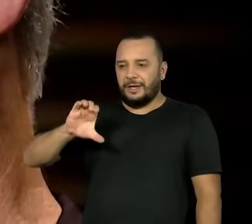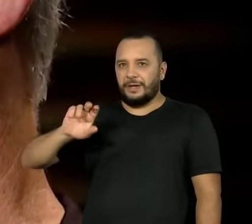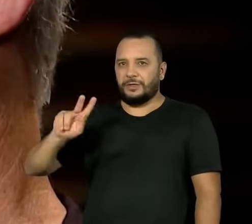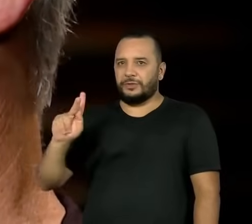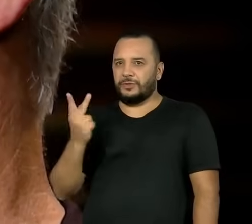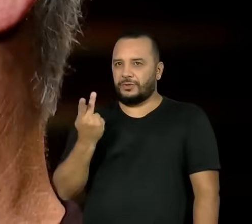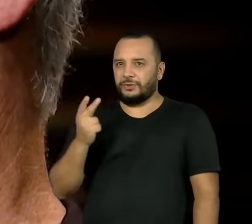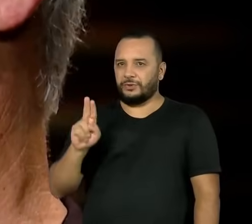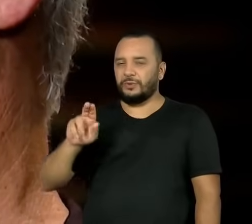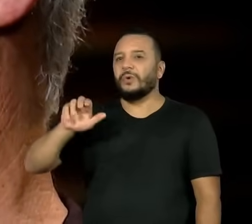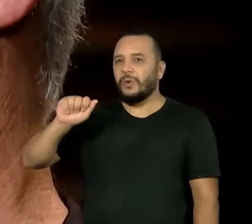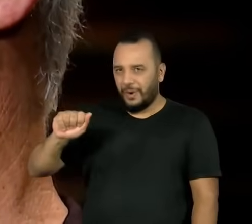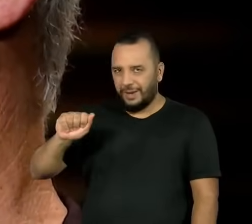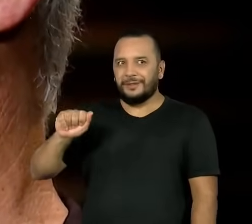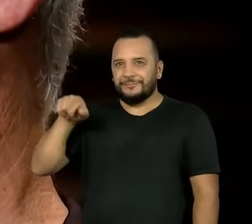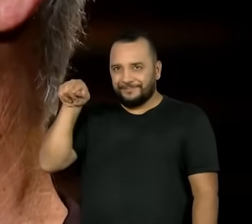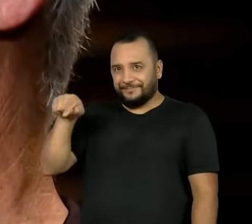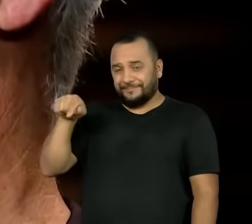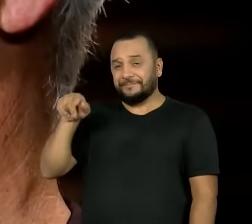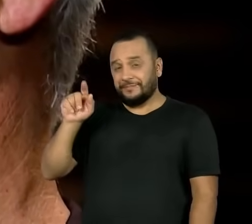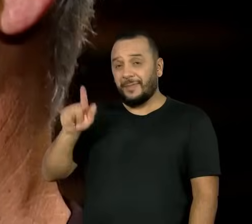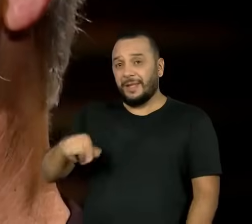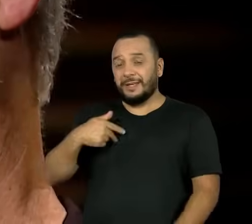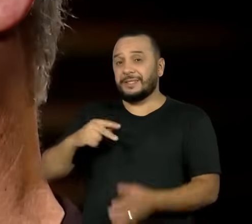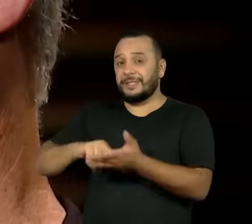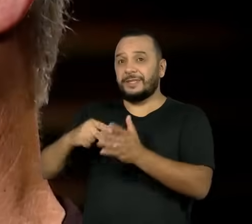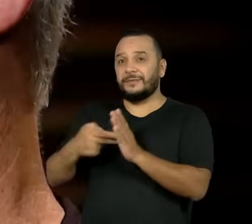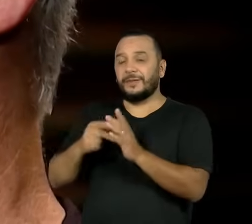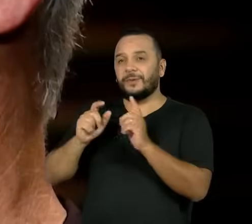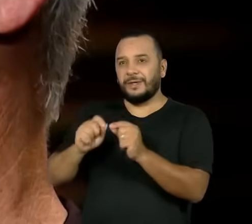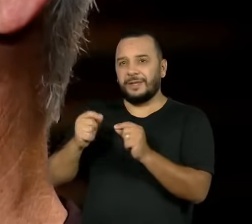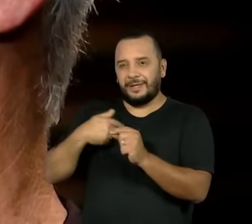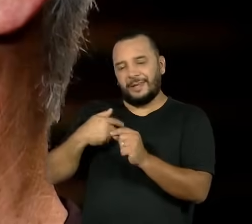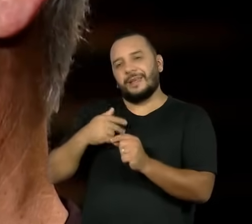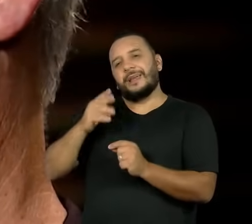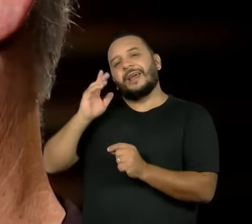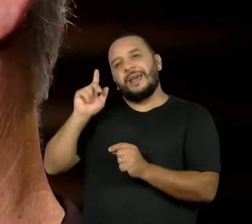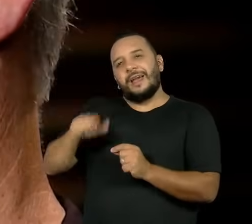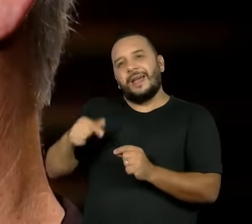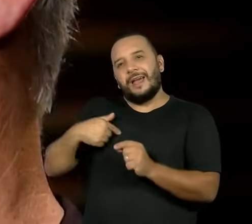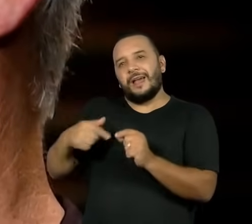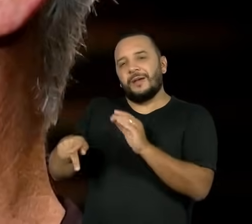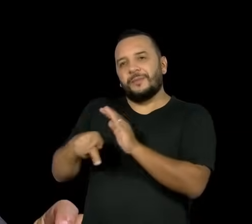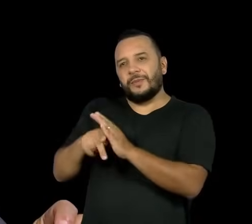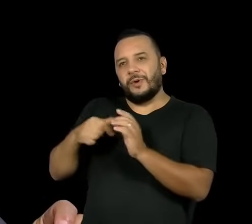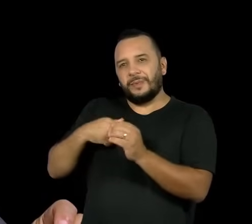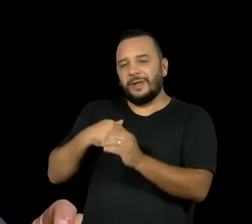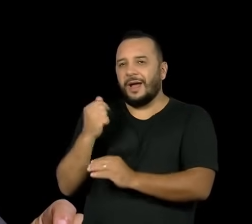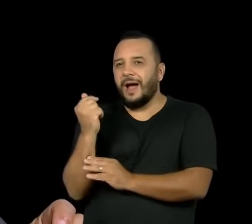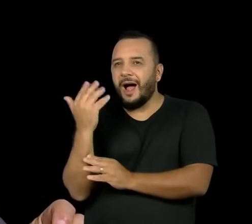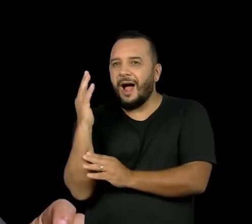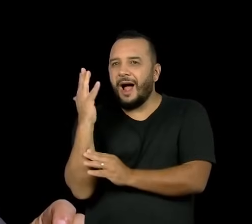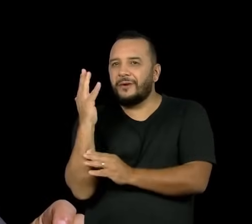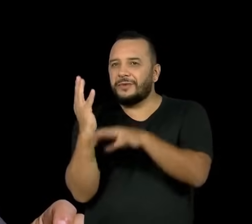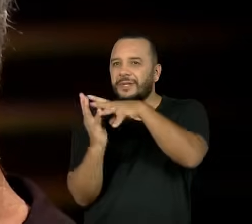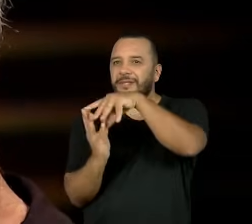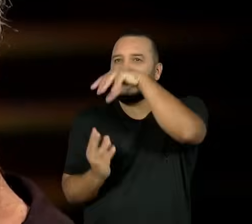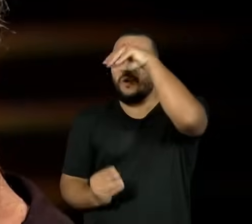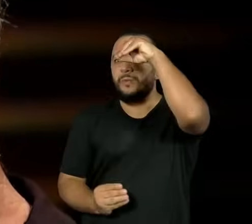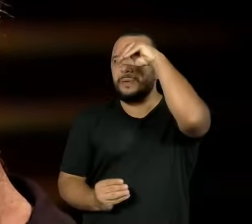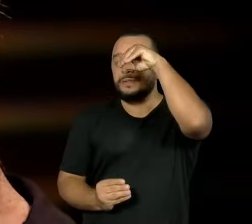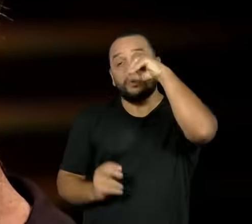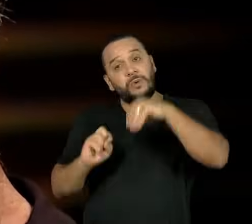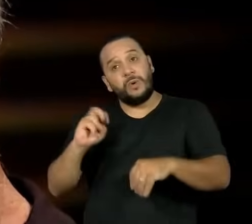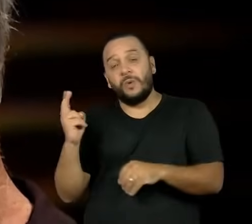da ayahuasca, e ela significa a videira das almas ou a videira dos mortos. Dos mortos. Fazendo referência a uma